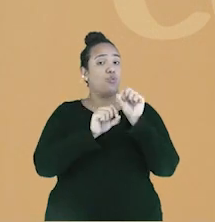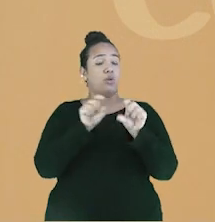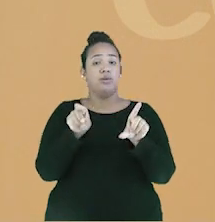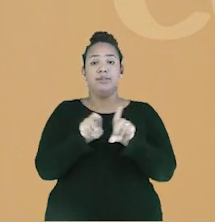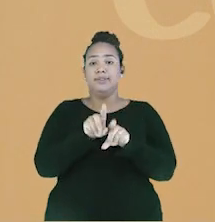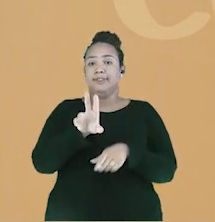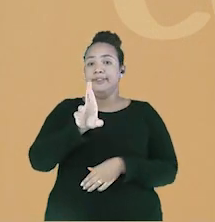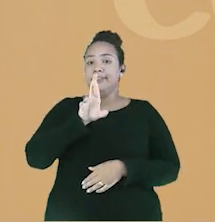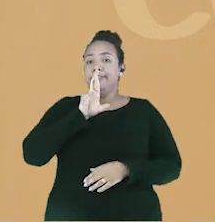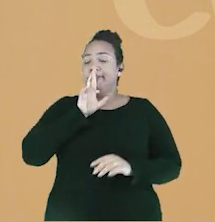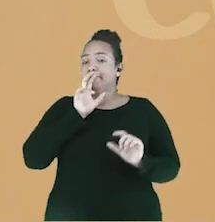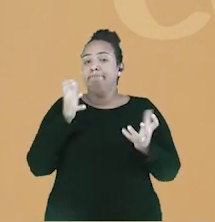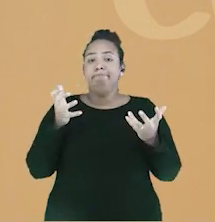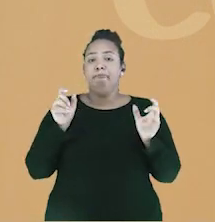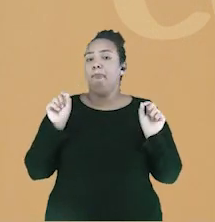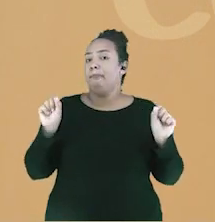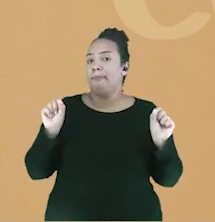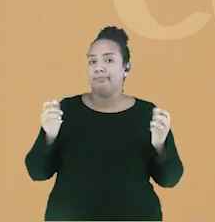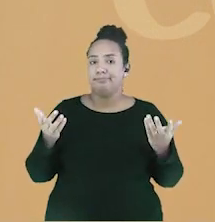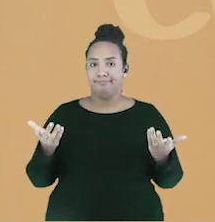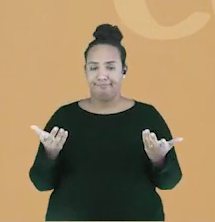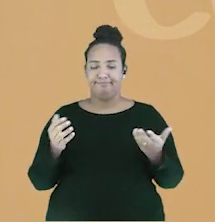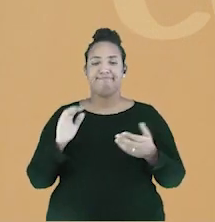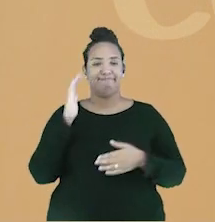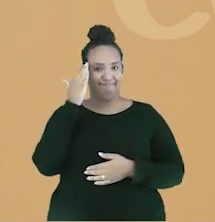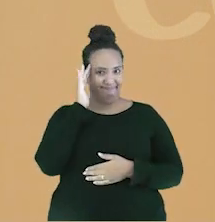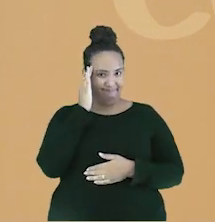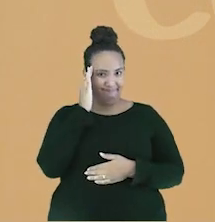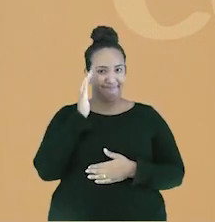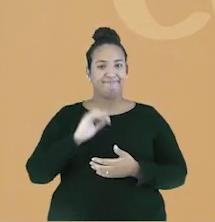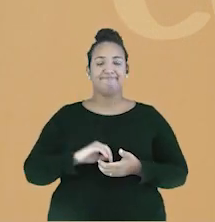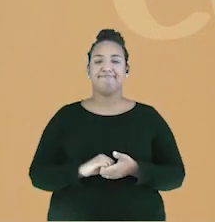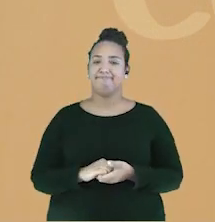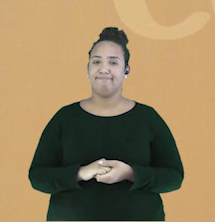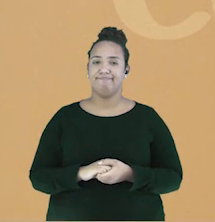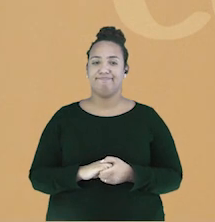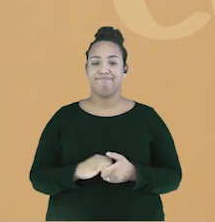ele espera de nós. Entendeu?